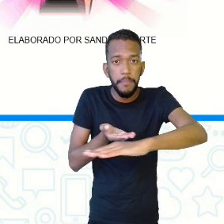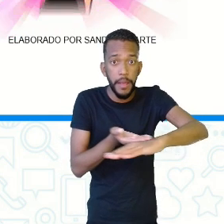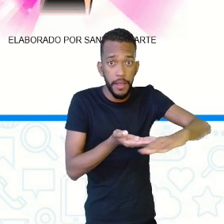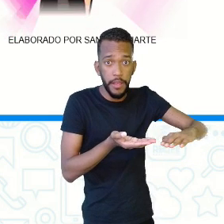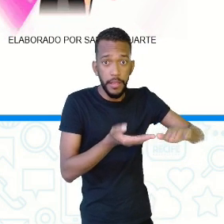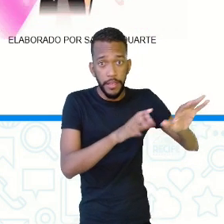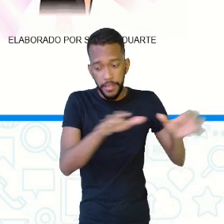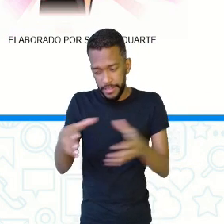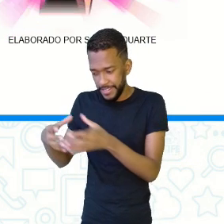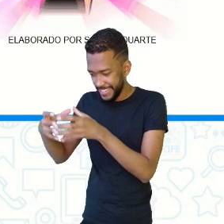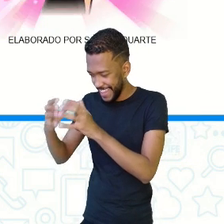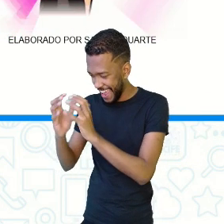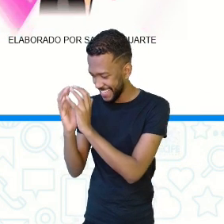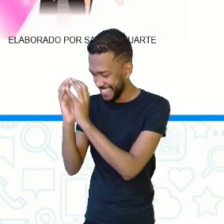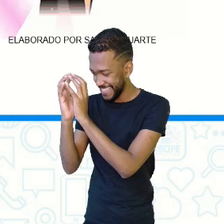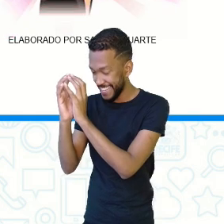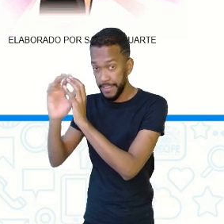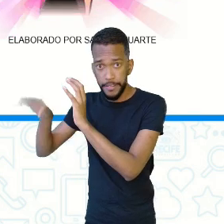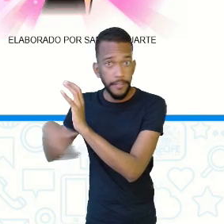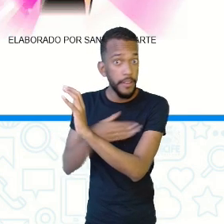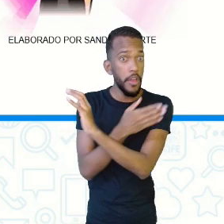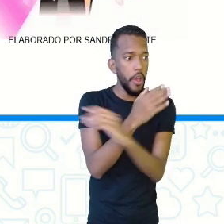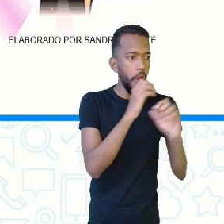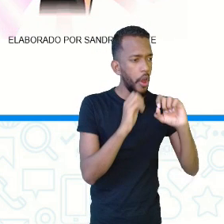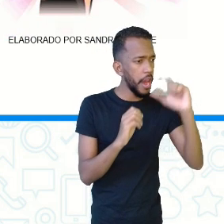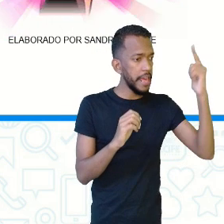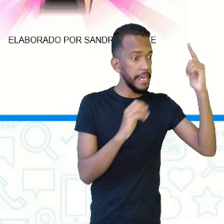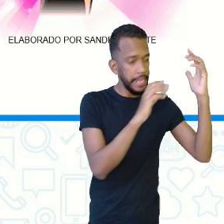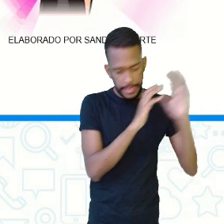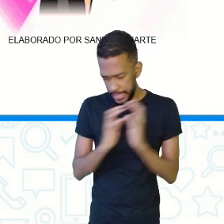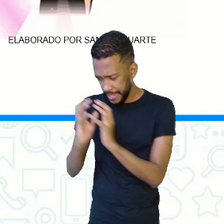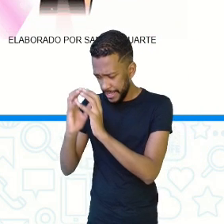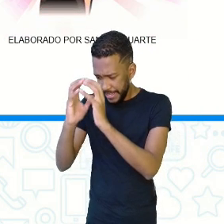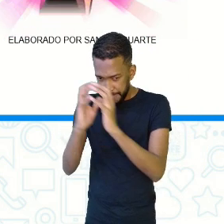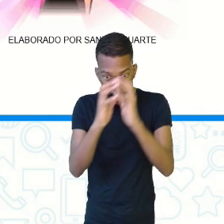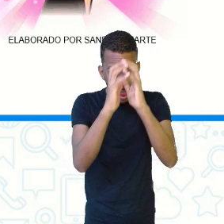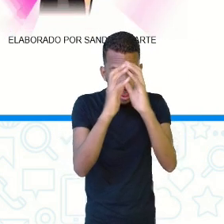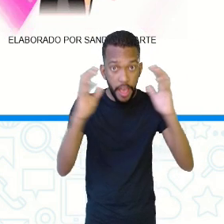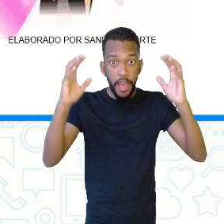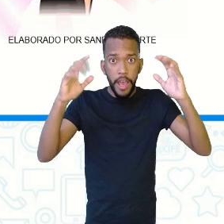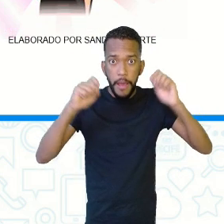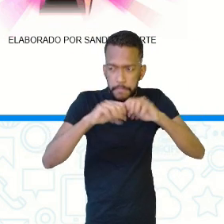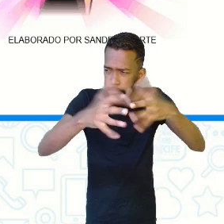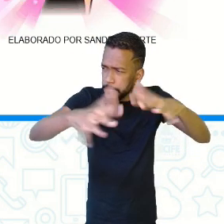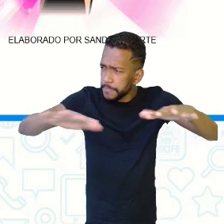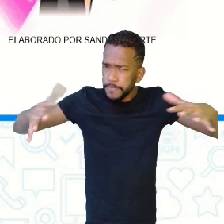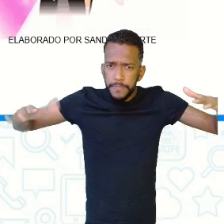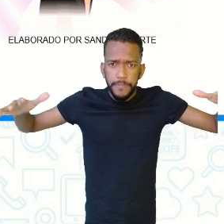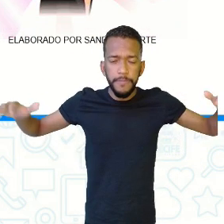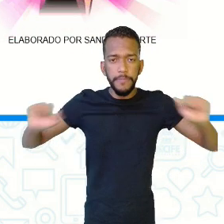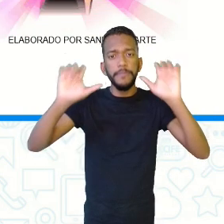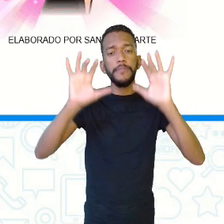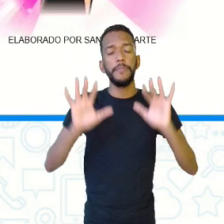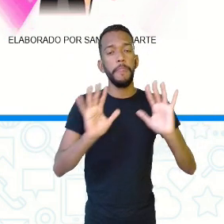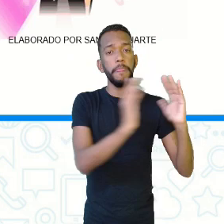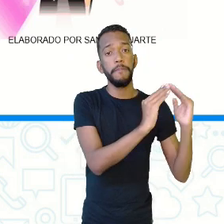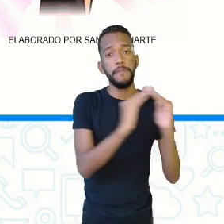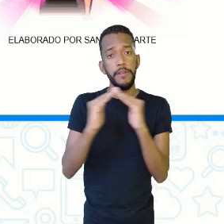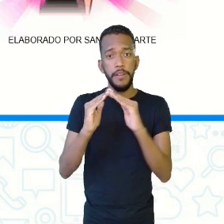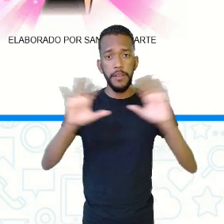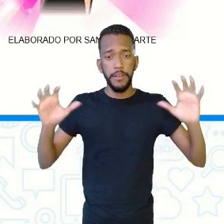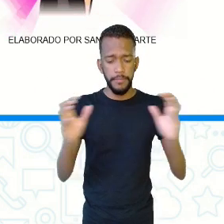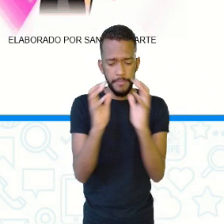Olinda. Moradia de pescadores e marinheiros, em pouco tempo revelou o seu esplendor, o seu